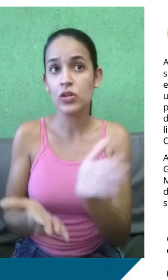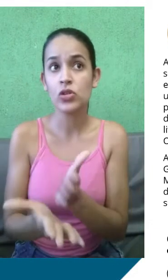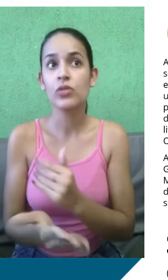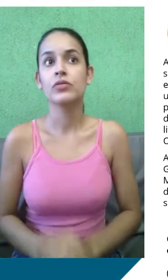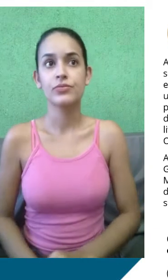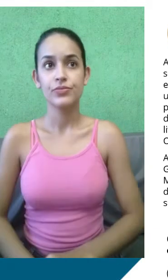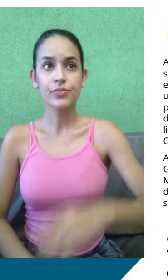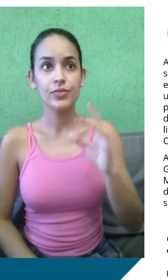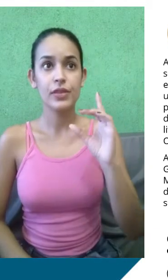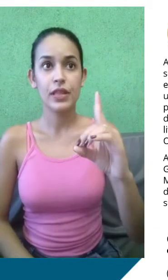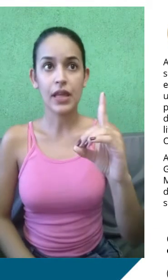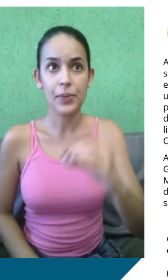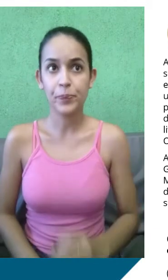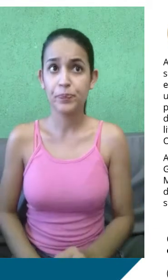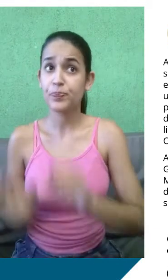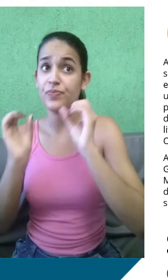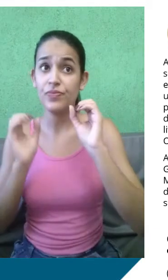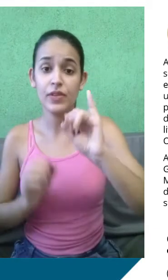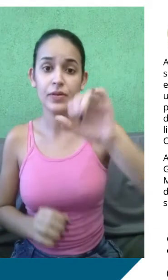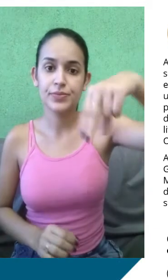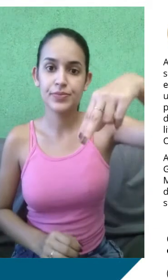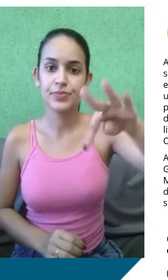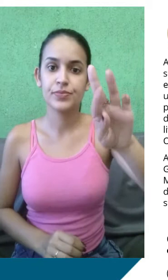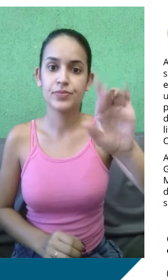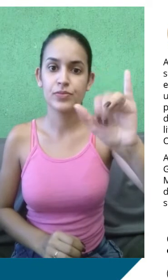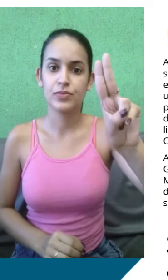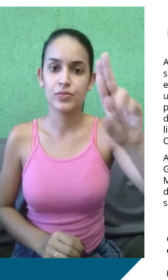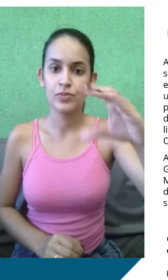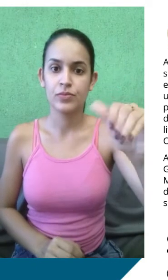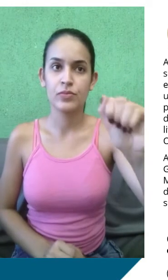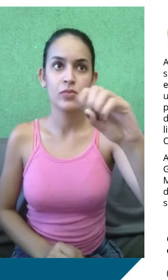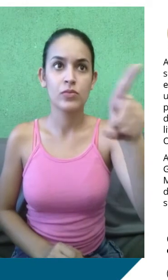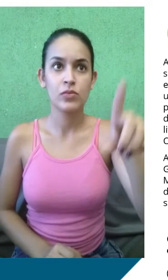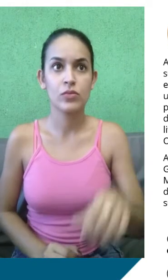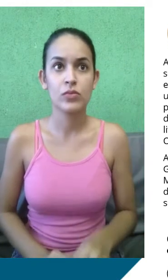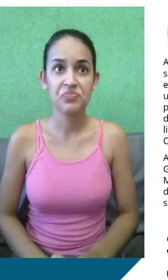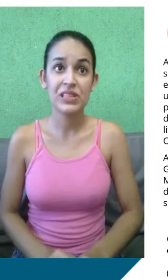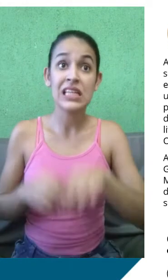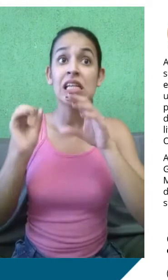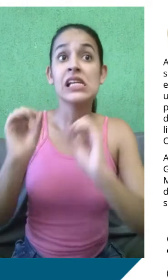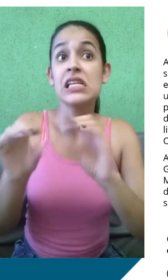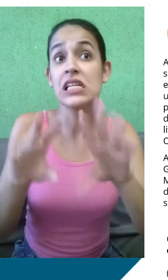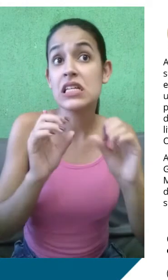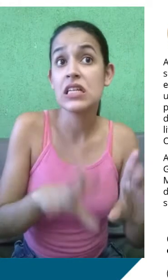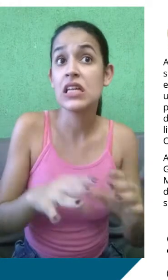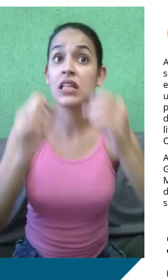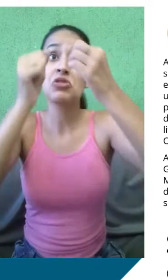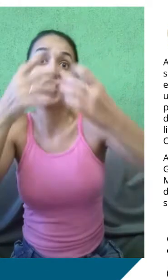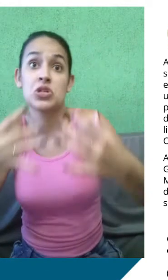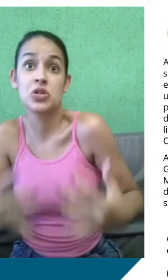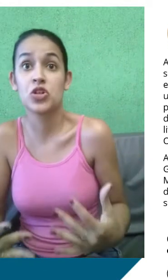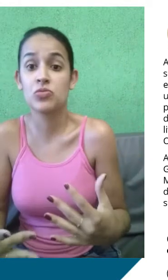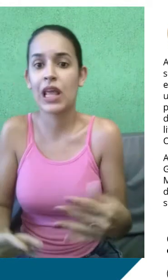meio de explicações sobre uma obra específica. E letra E, resenha, pois apresenta uma produção intelectual de forma